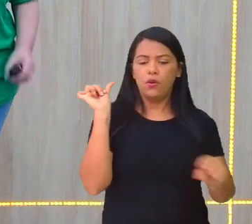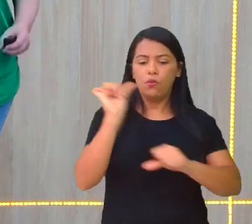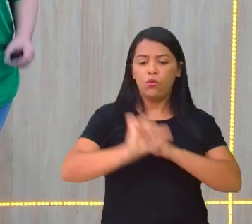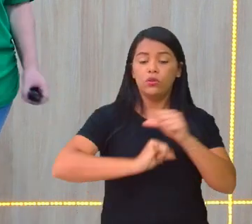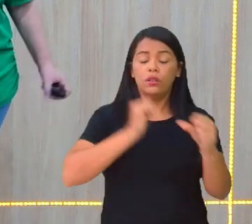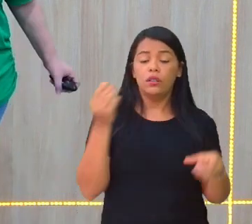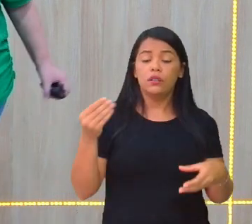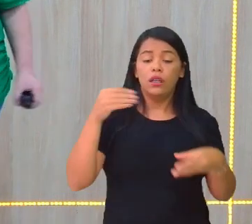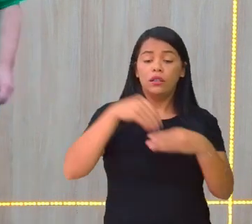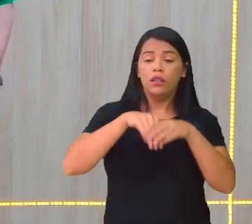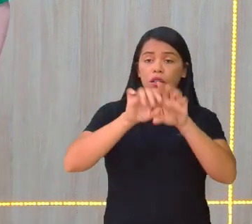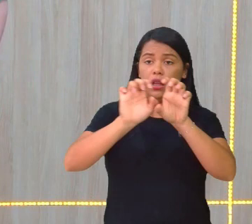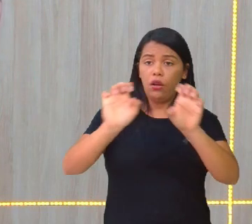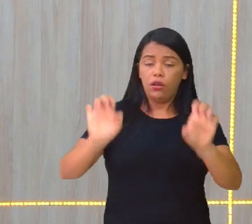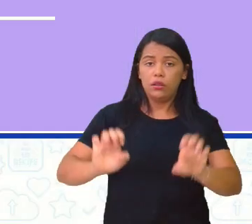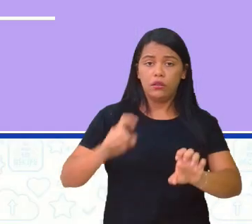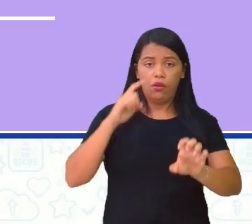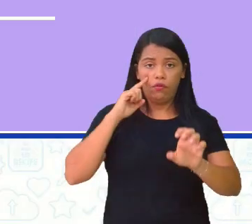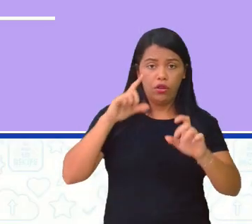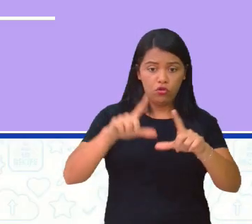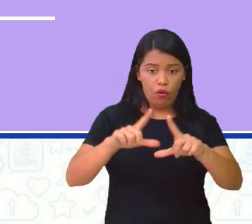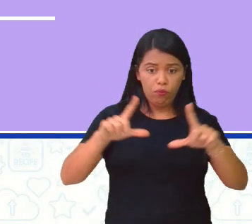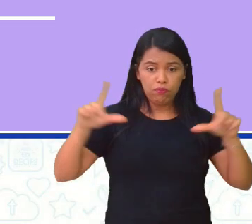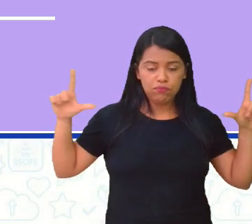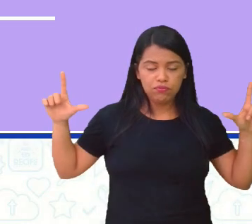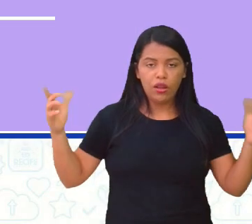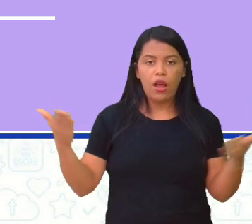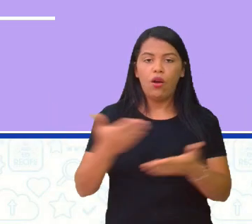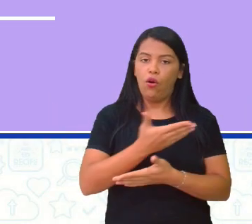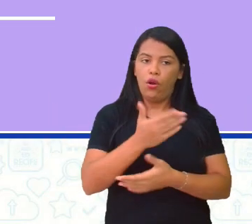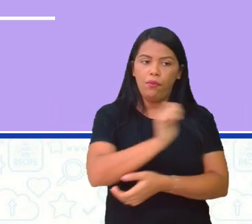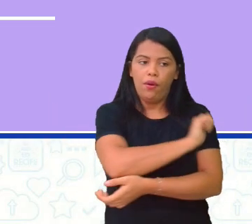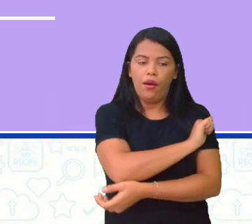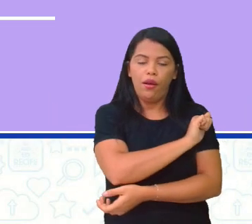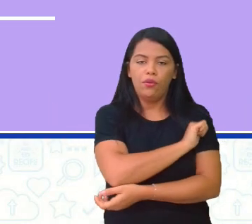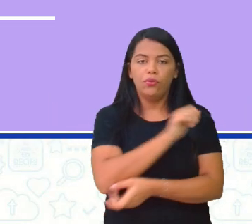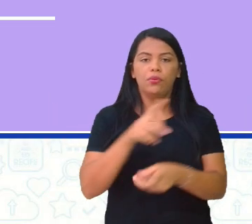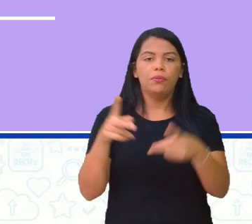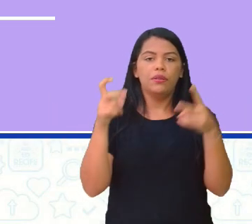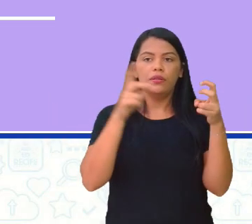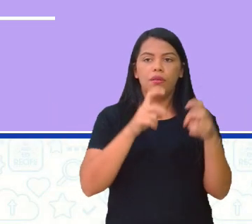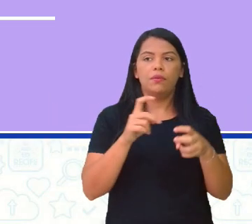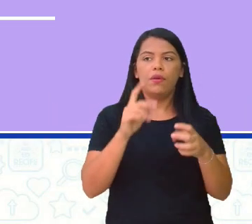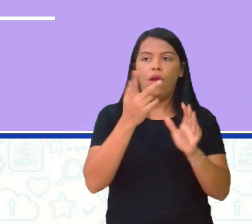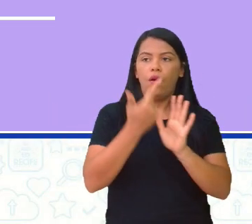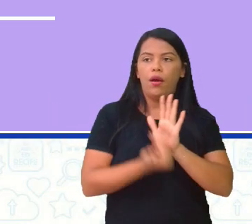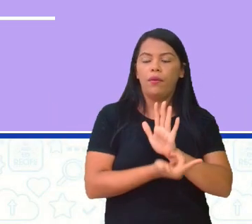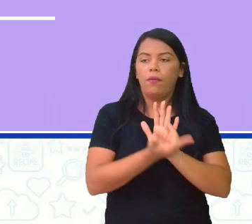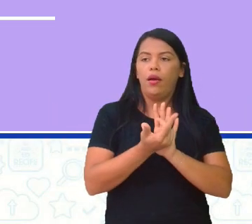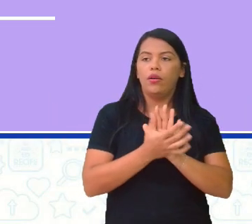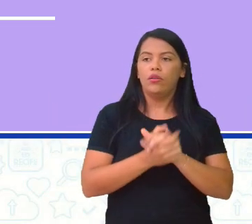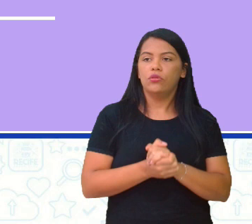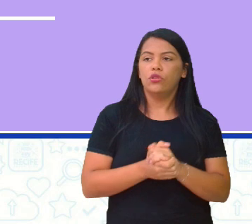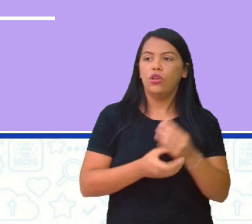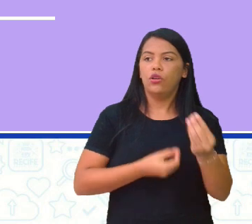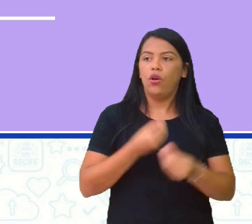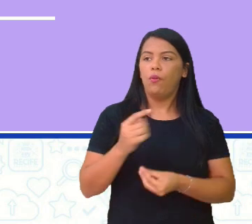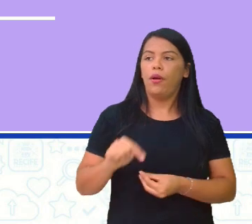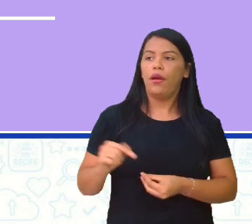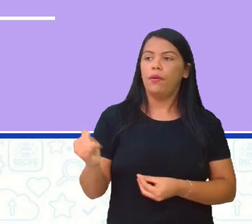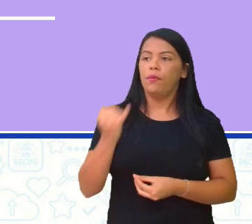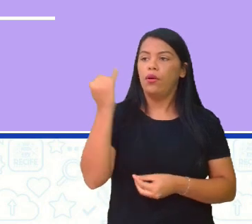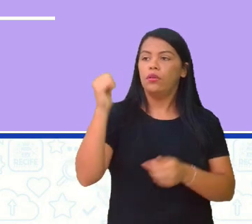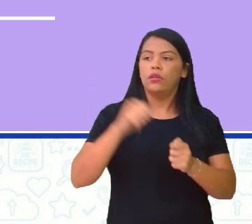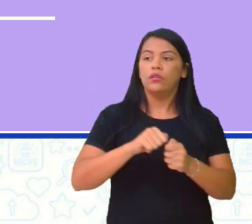equação? Dá um zoom que eles vão perceber com este desenho a importância de fazer as